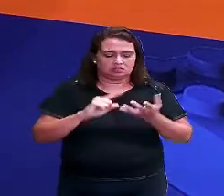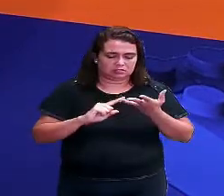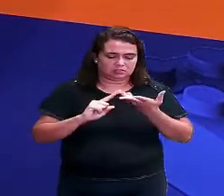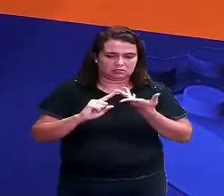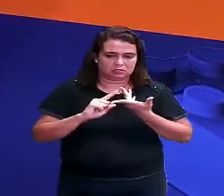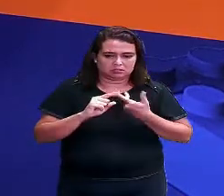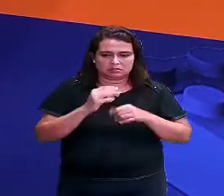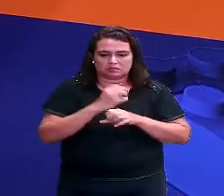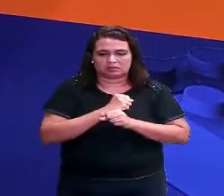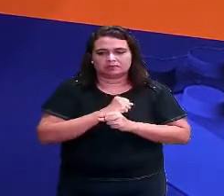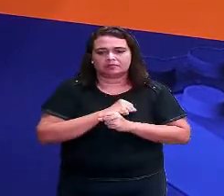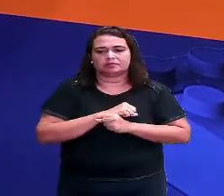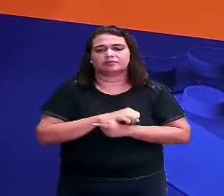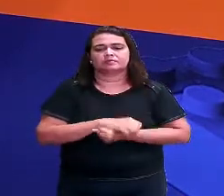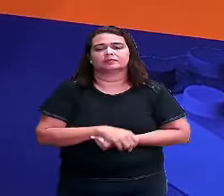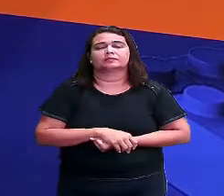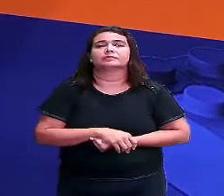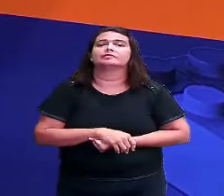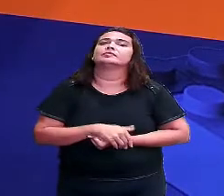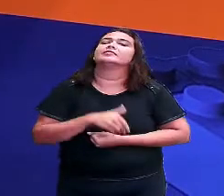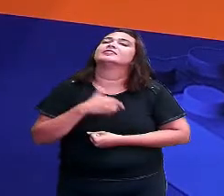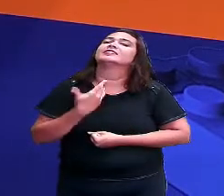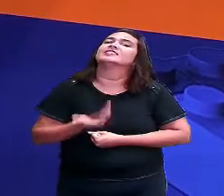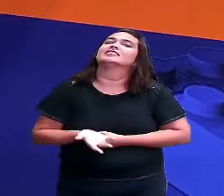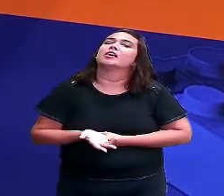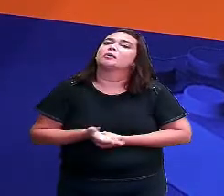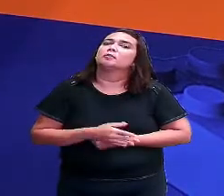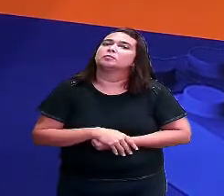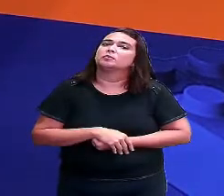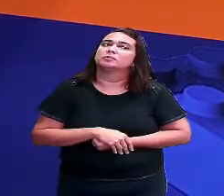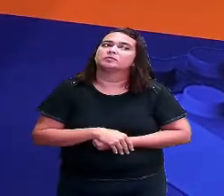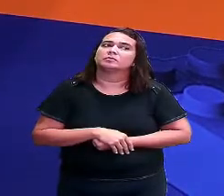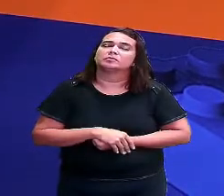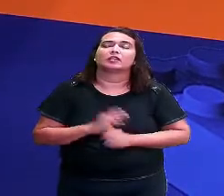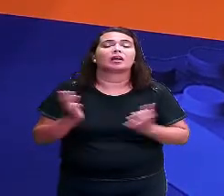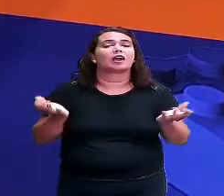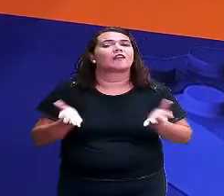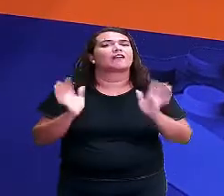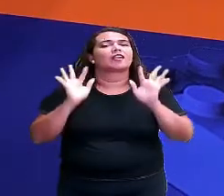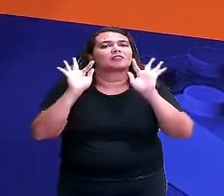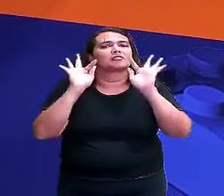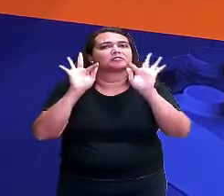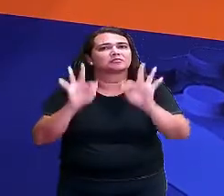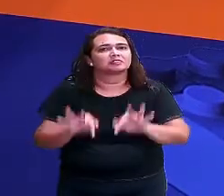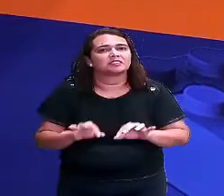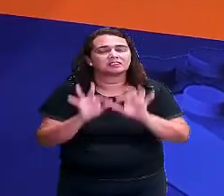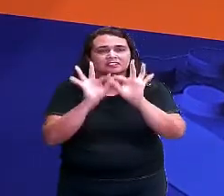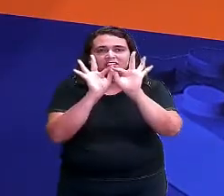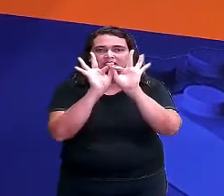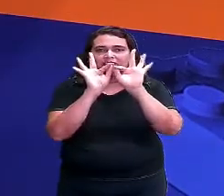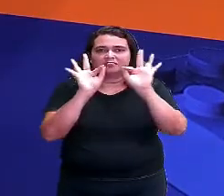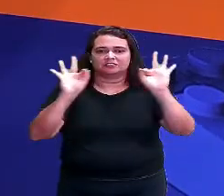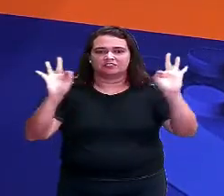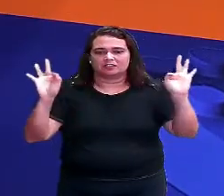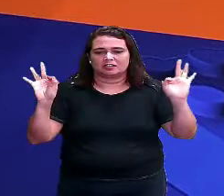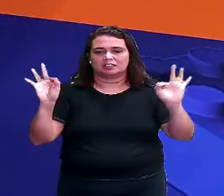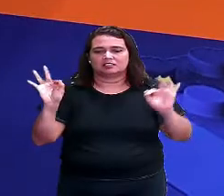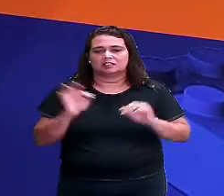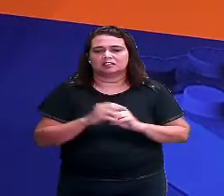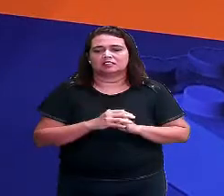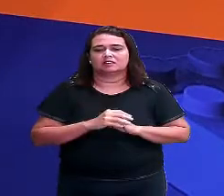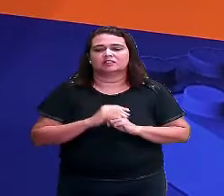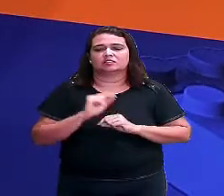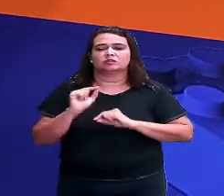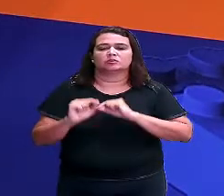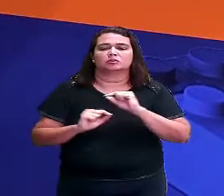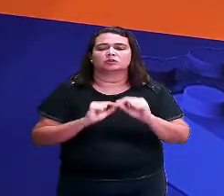tá certo? E com isso, ficamos por aqui com nossa frase. Não há